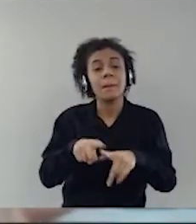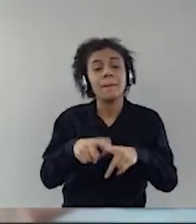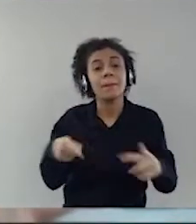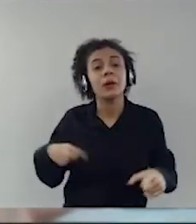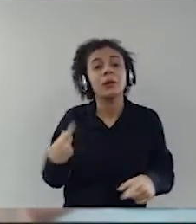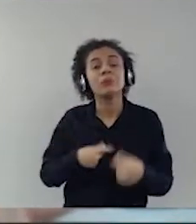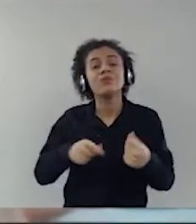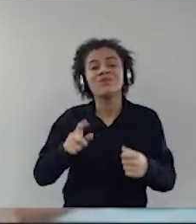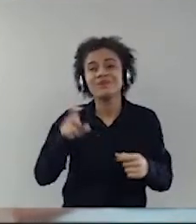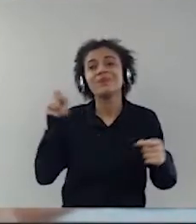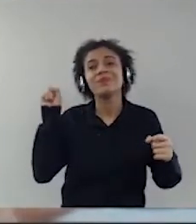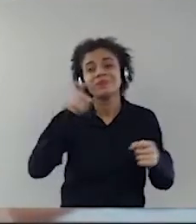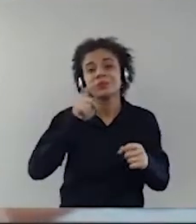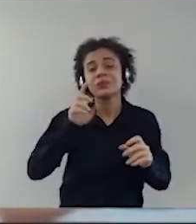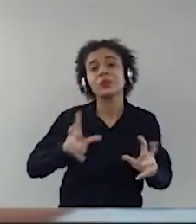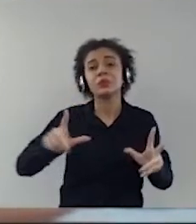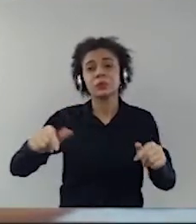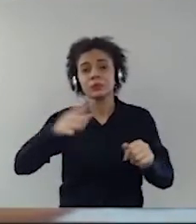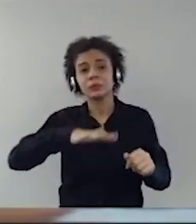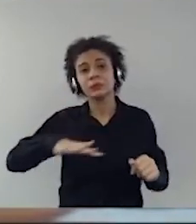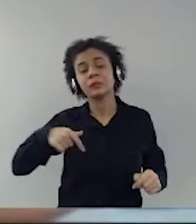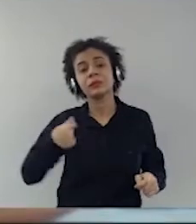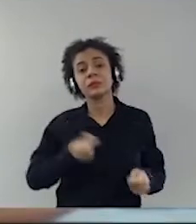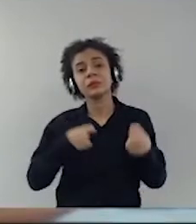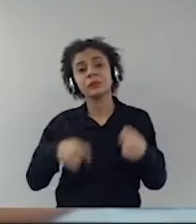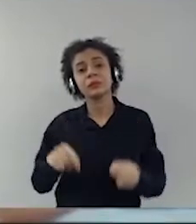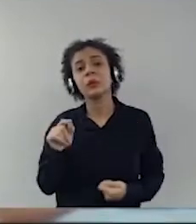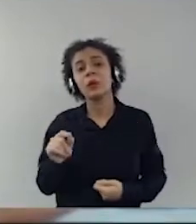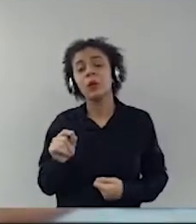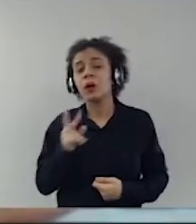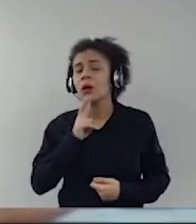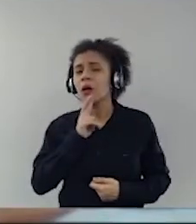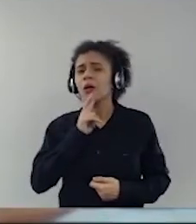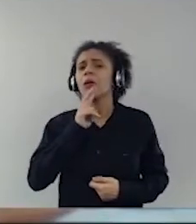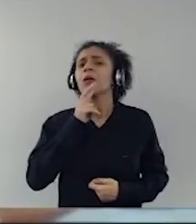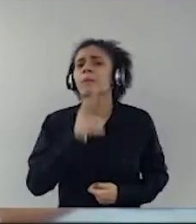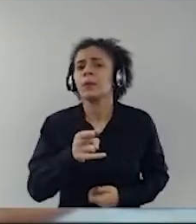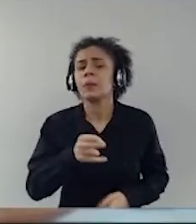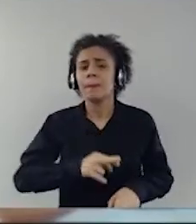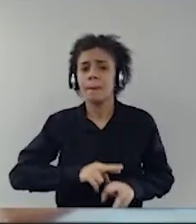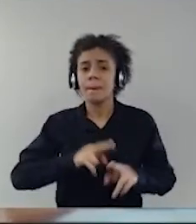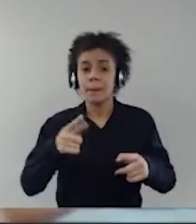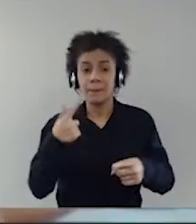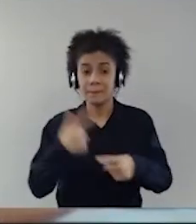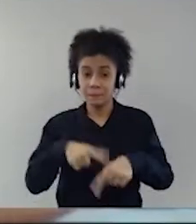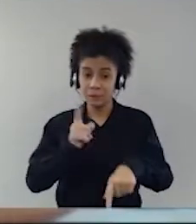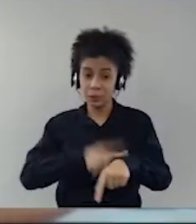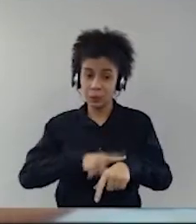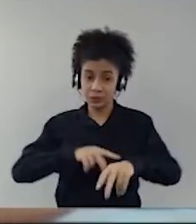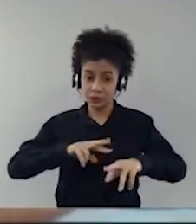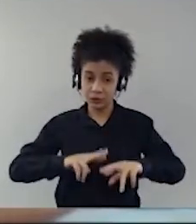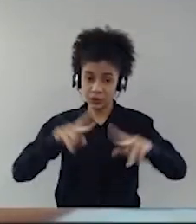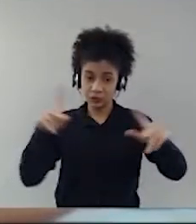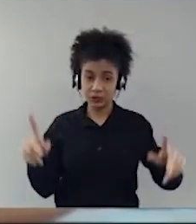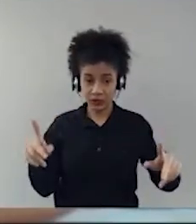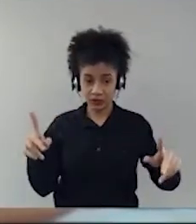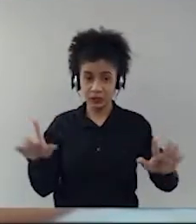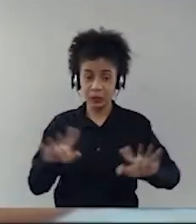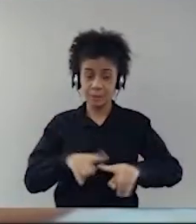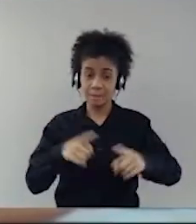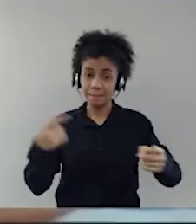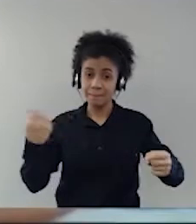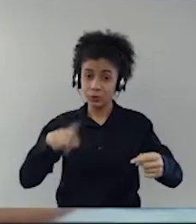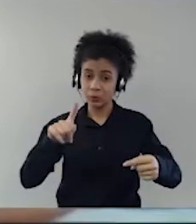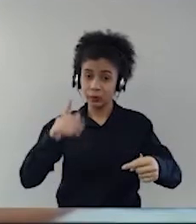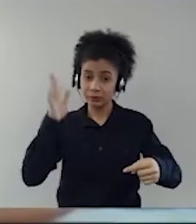e é desafiador para todas as partes, você precisa dar uma resposta diferente, porque o momento é diferente, mas você